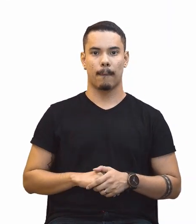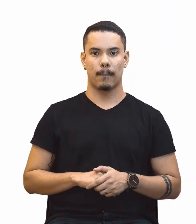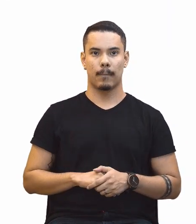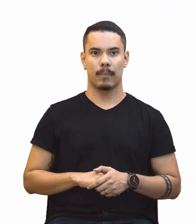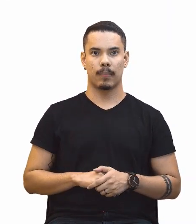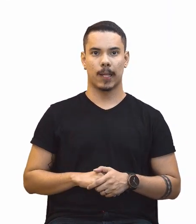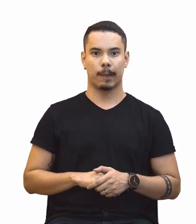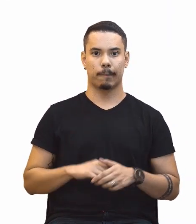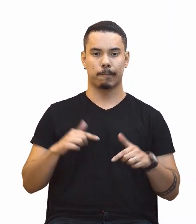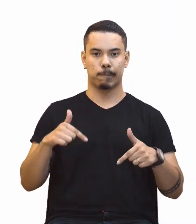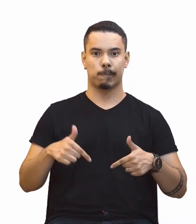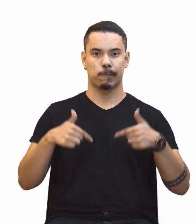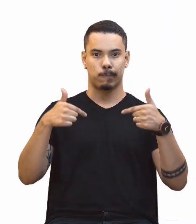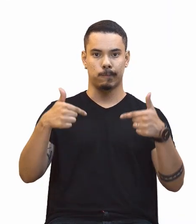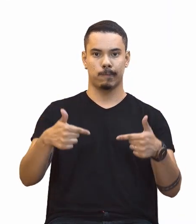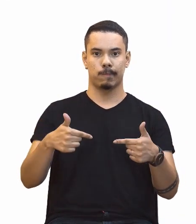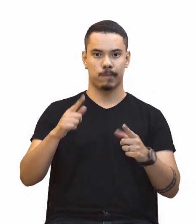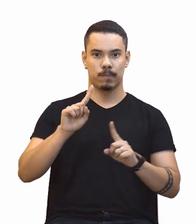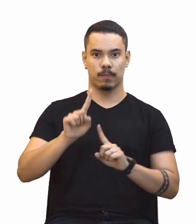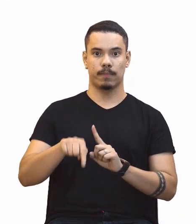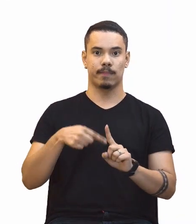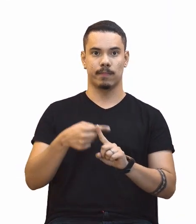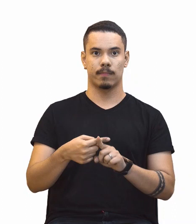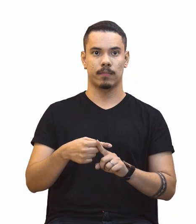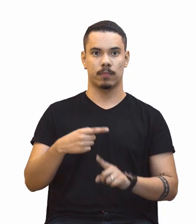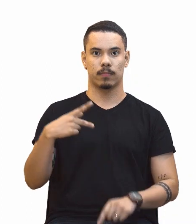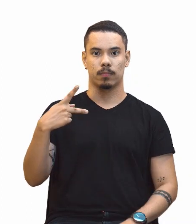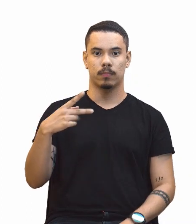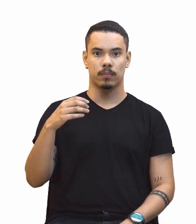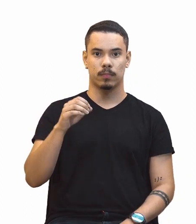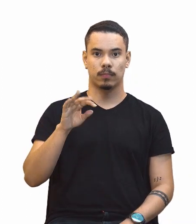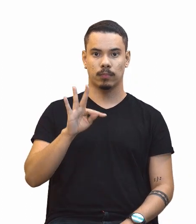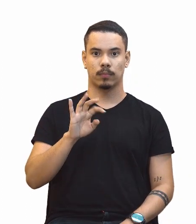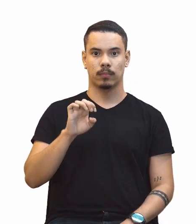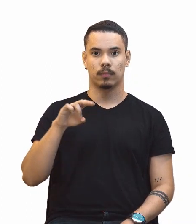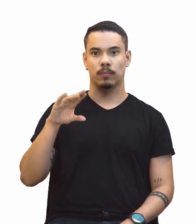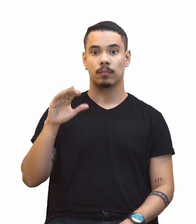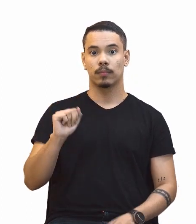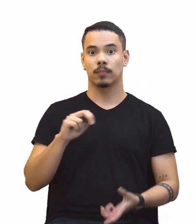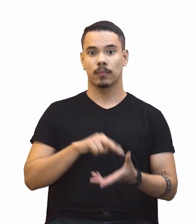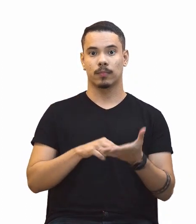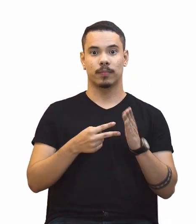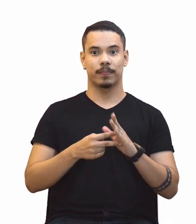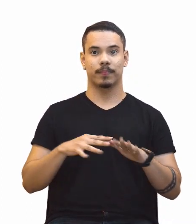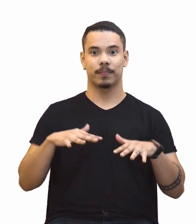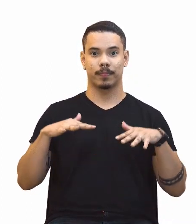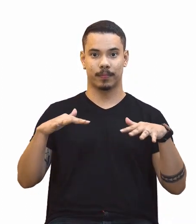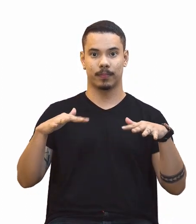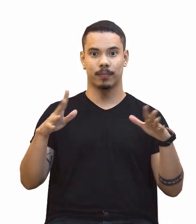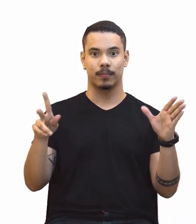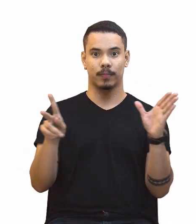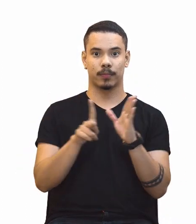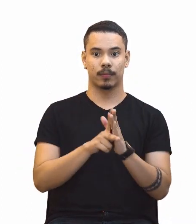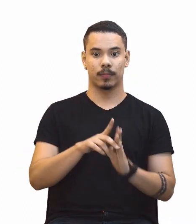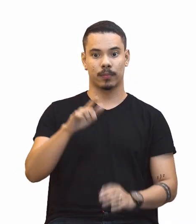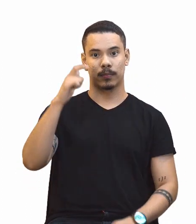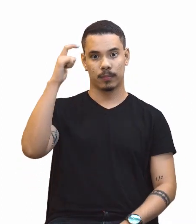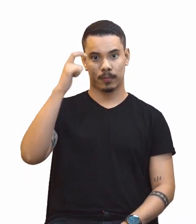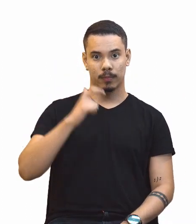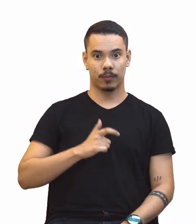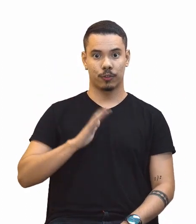Ato e potência. Ato seria a manifestação do atual do ser, aquilo que já